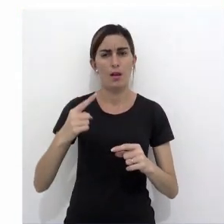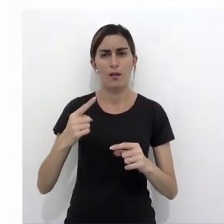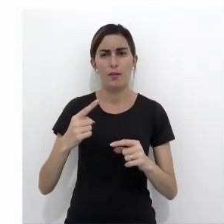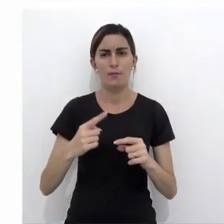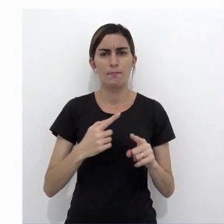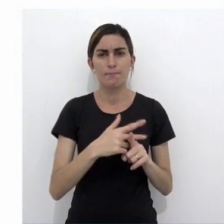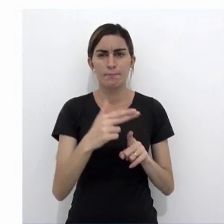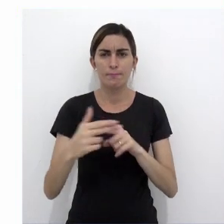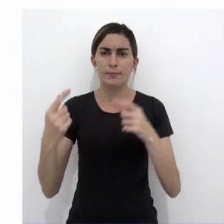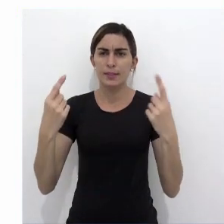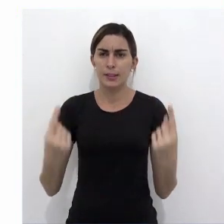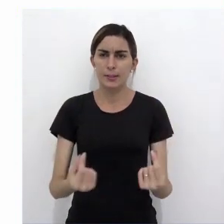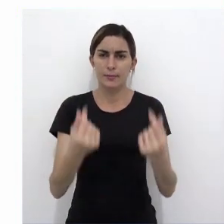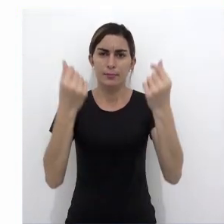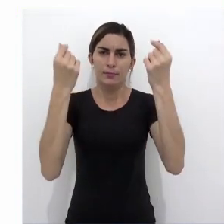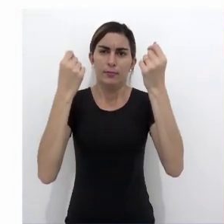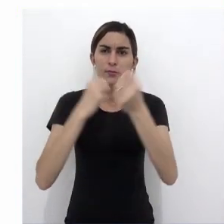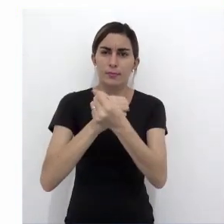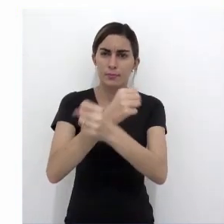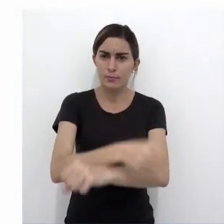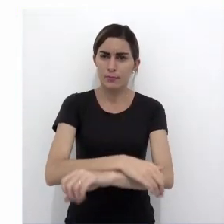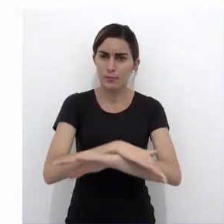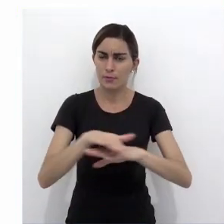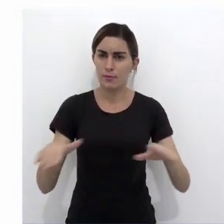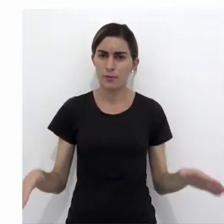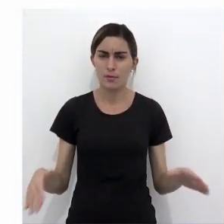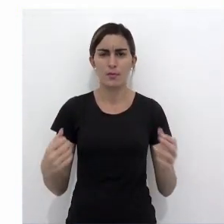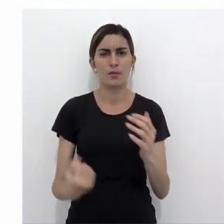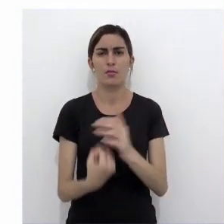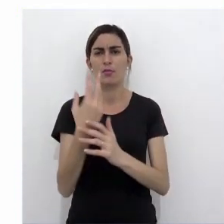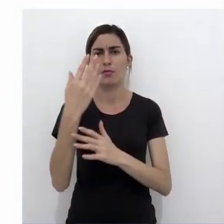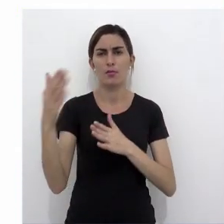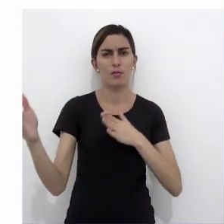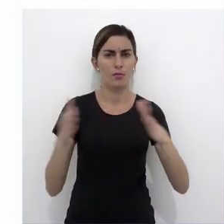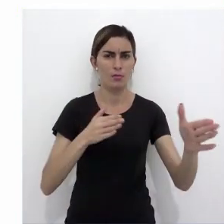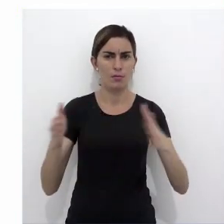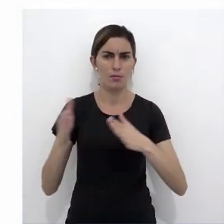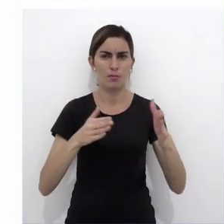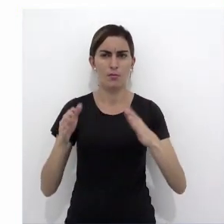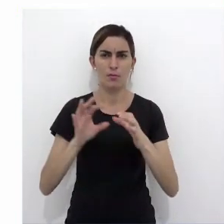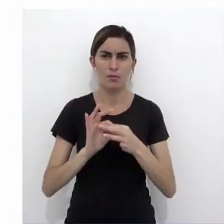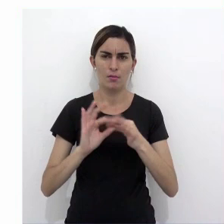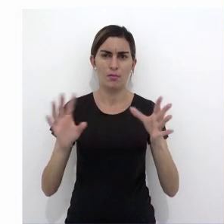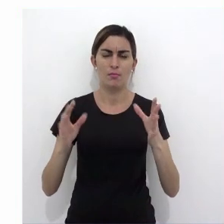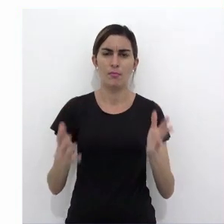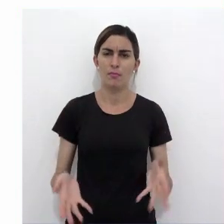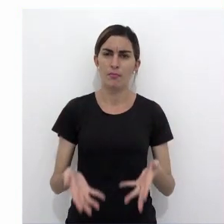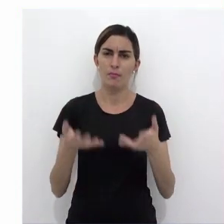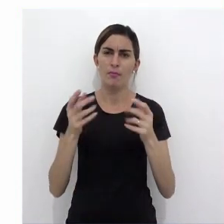crise do escravismo. Okay? Se criou aí nesse período o chamado mito do embranquecimento.